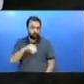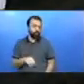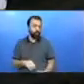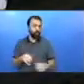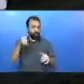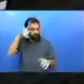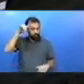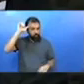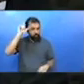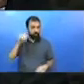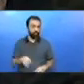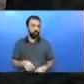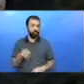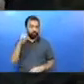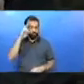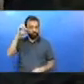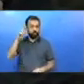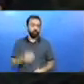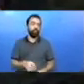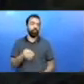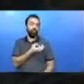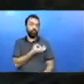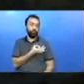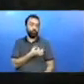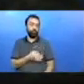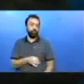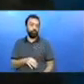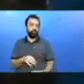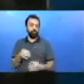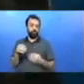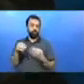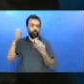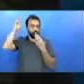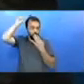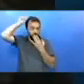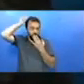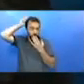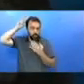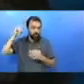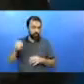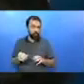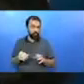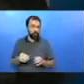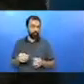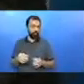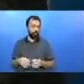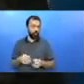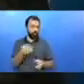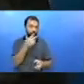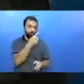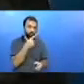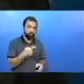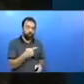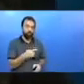o capataz, o delegado, o policial e o pajé. E a história começava assim: a mãe Catirina estava grávida do pai